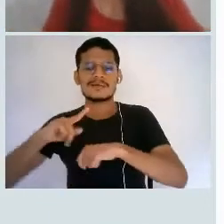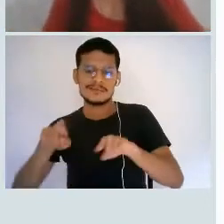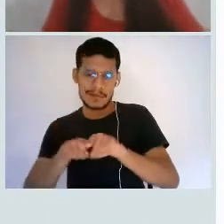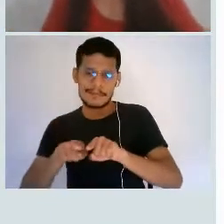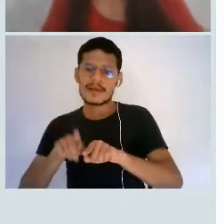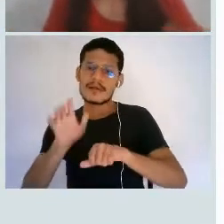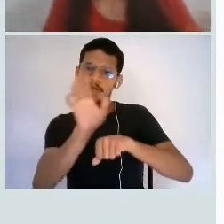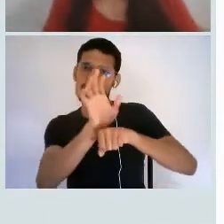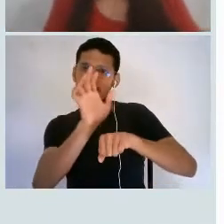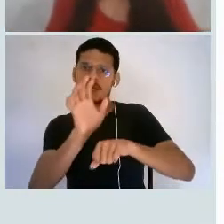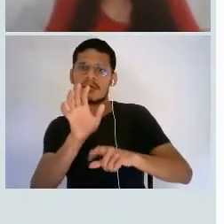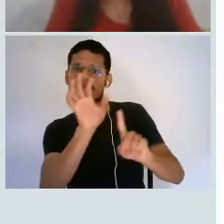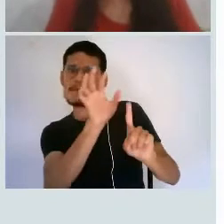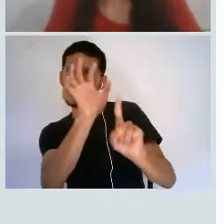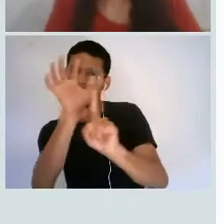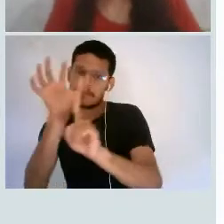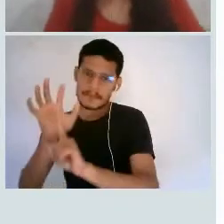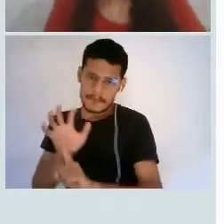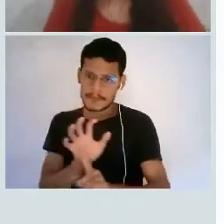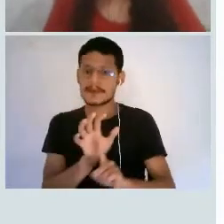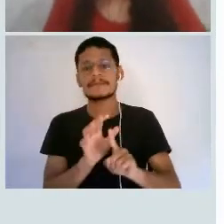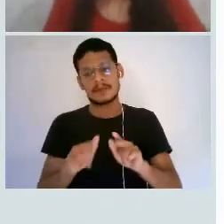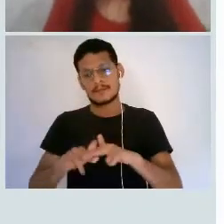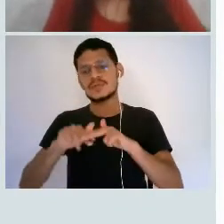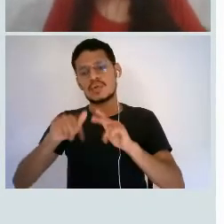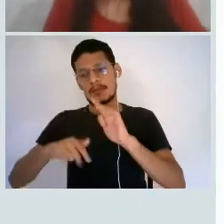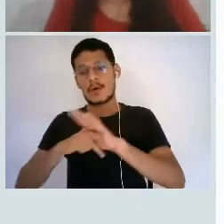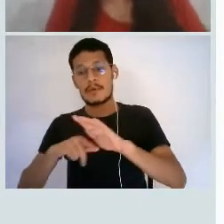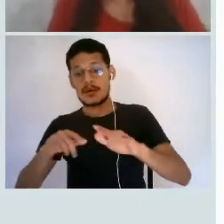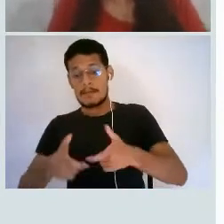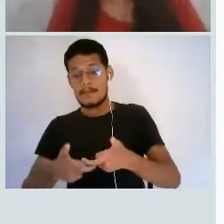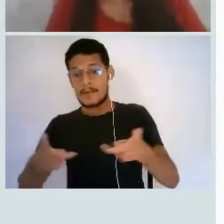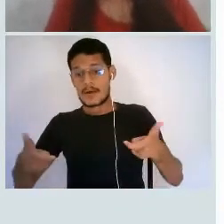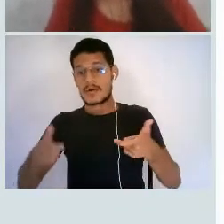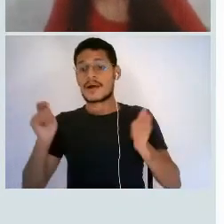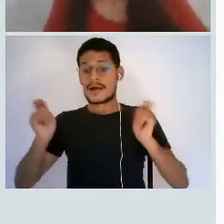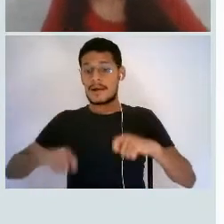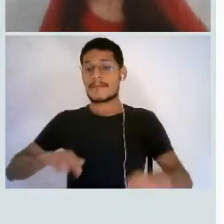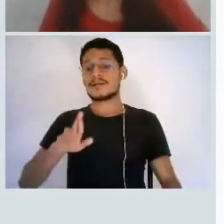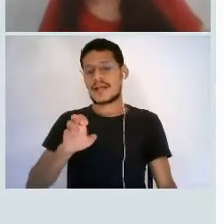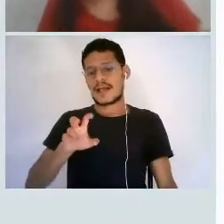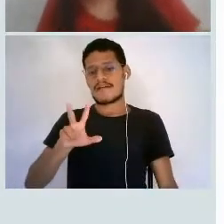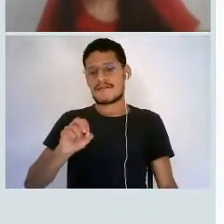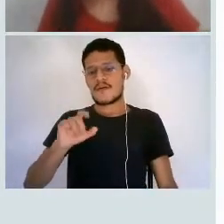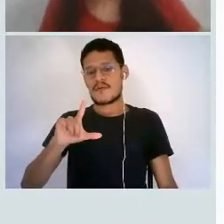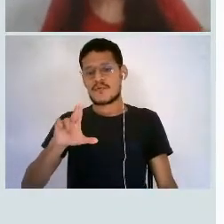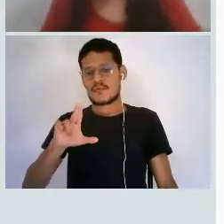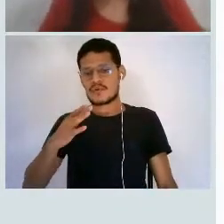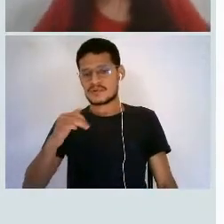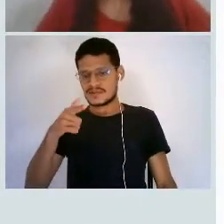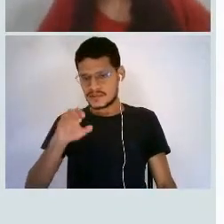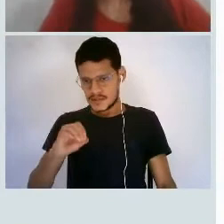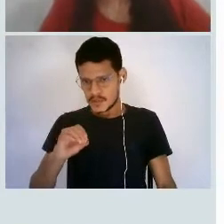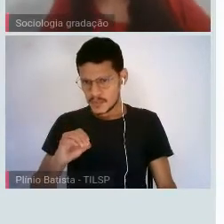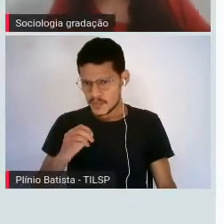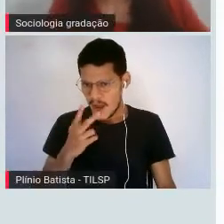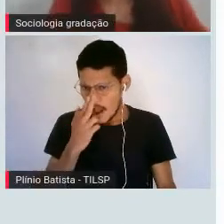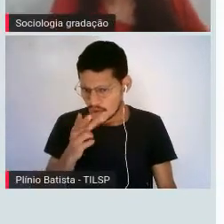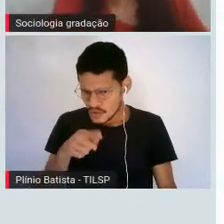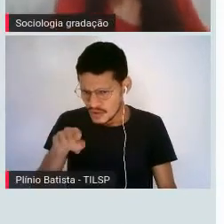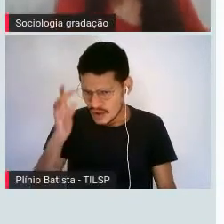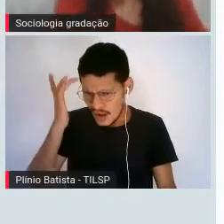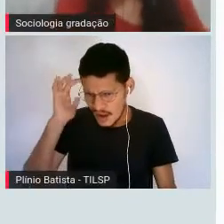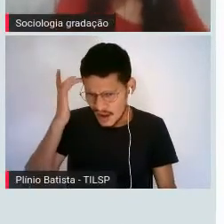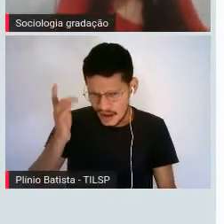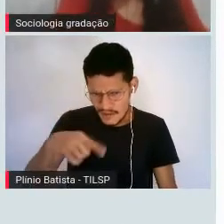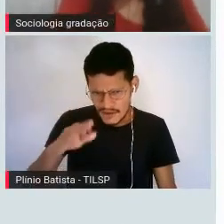traz esse processo de realmente revolução. Eu acho que deu para entender, não sei se eu falei um pouquinho